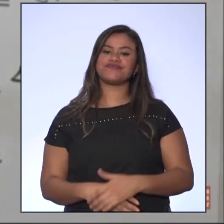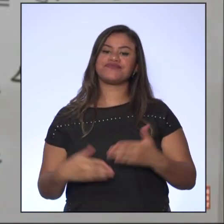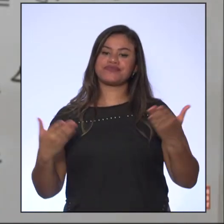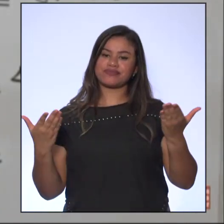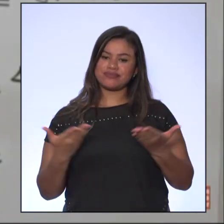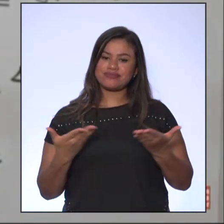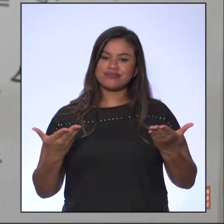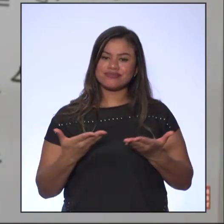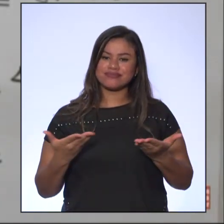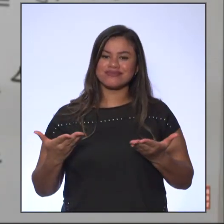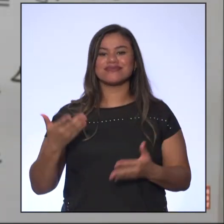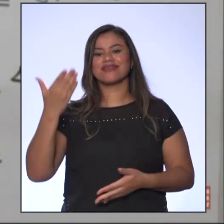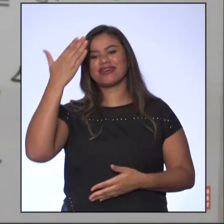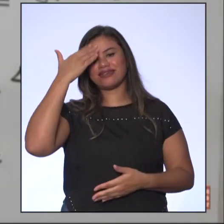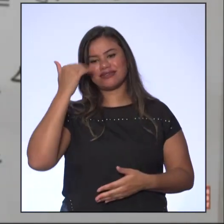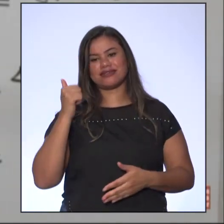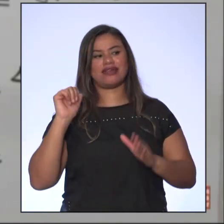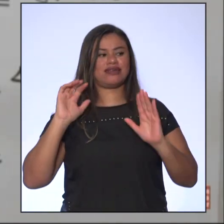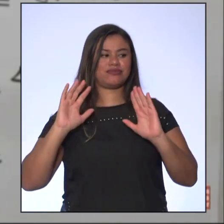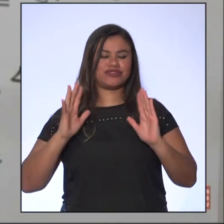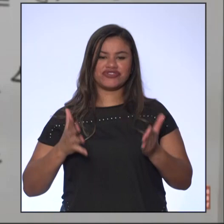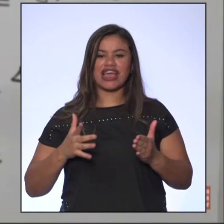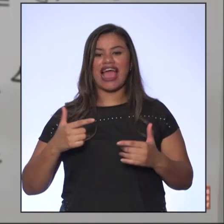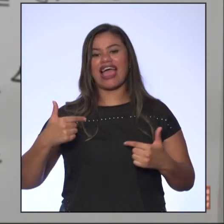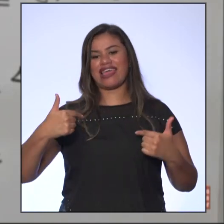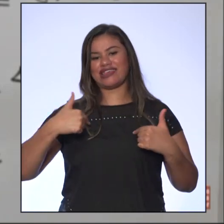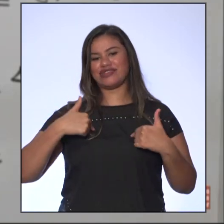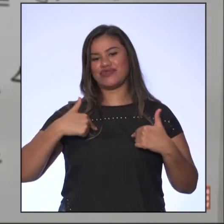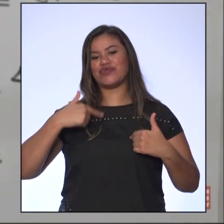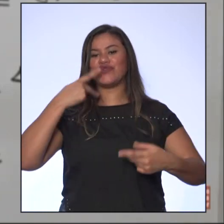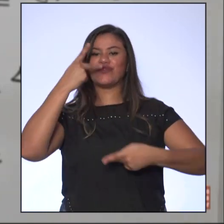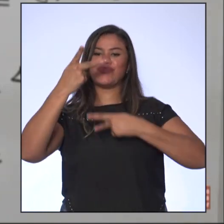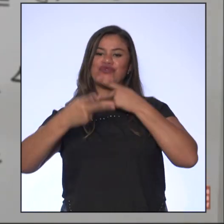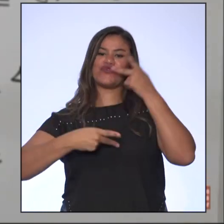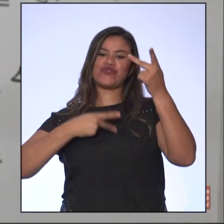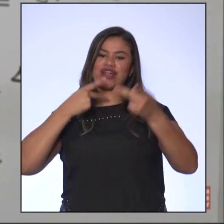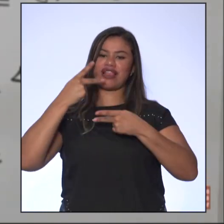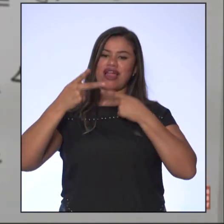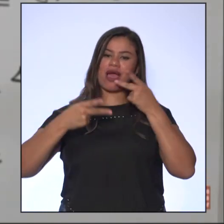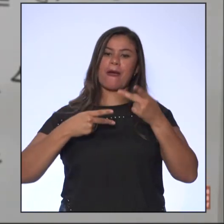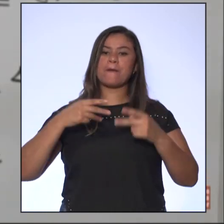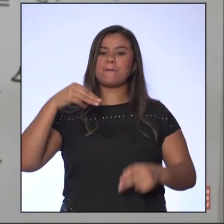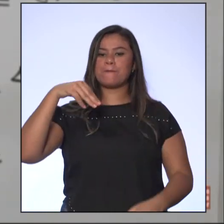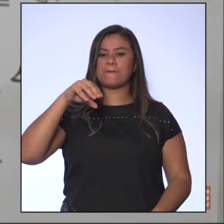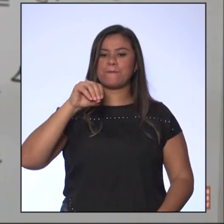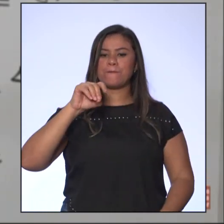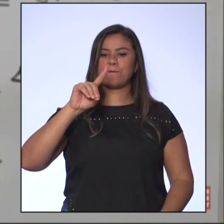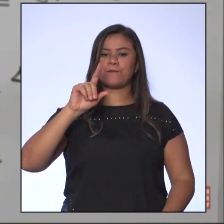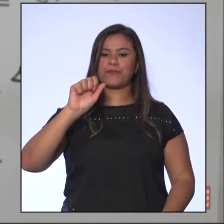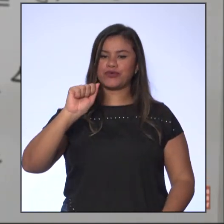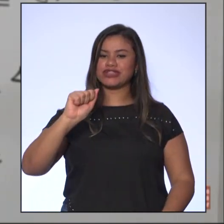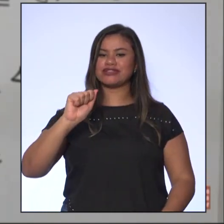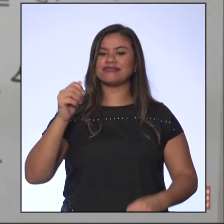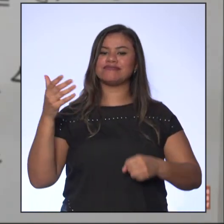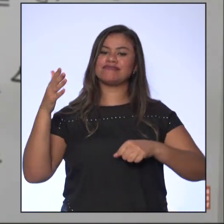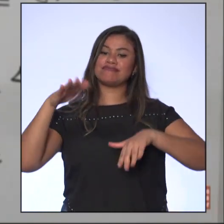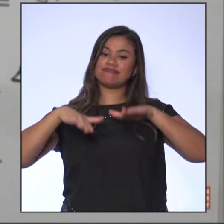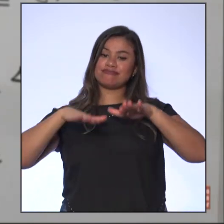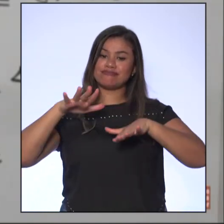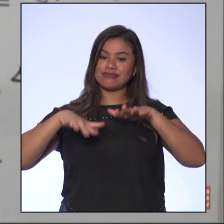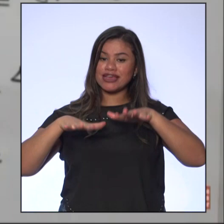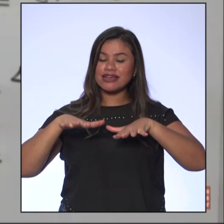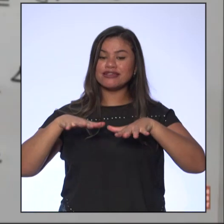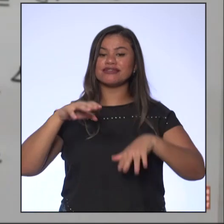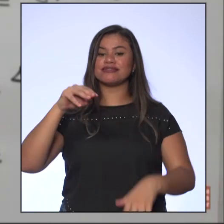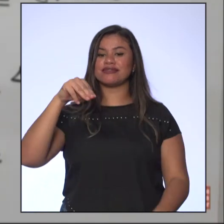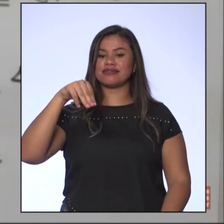você já sabe isso aqui, o tio agora vai falar de moda, média e mediana. Vamos observar essa